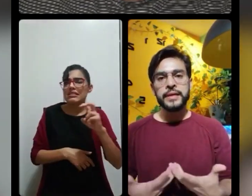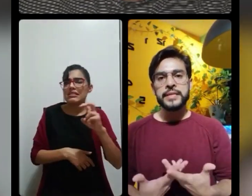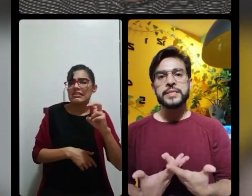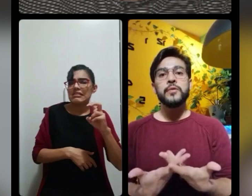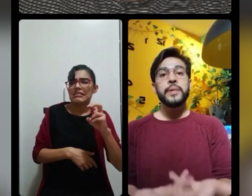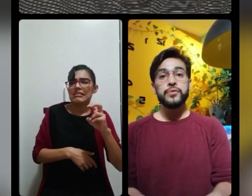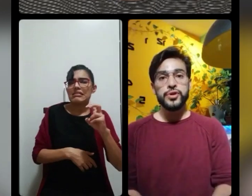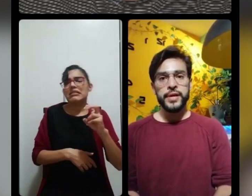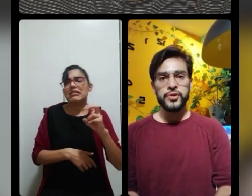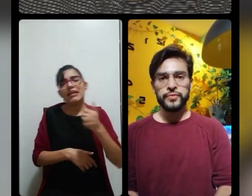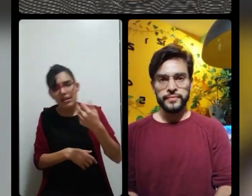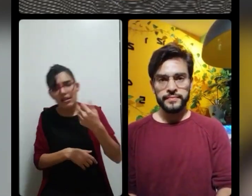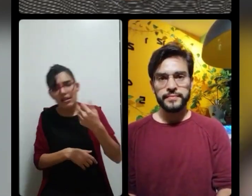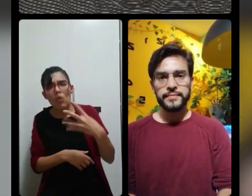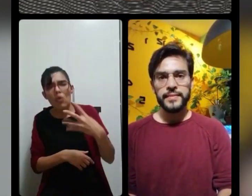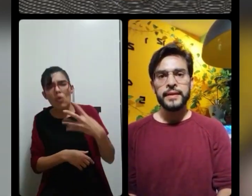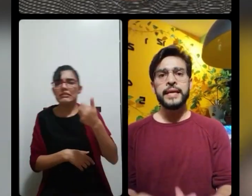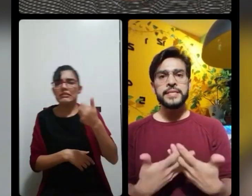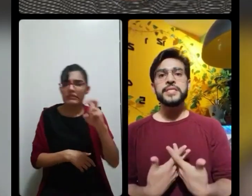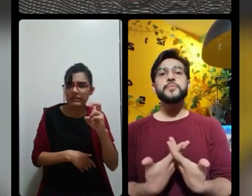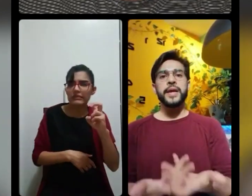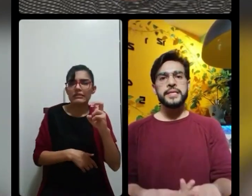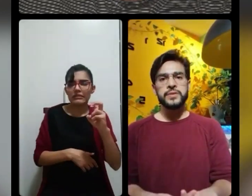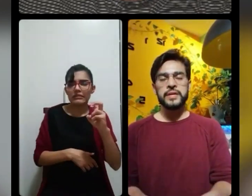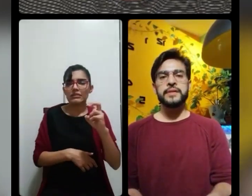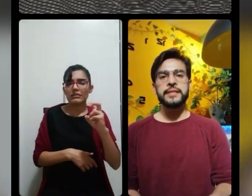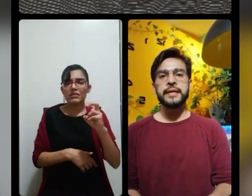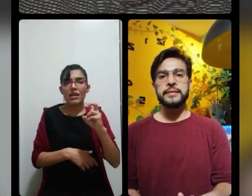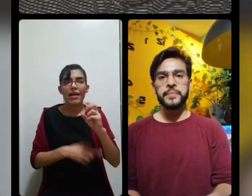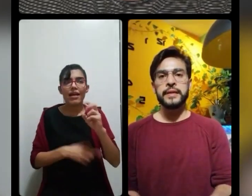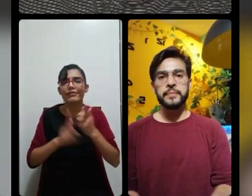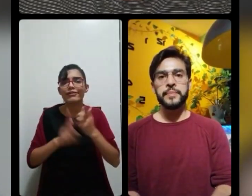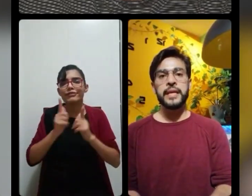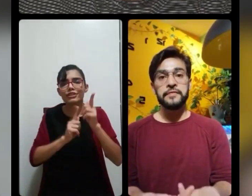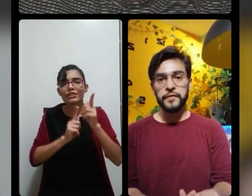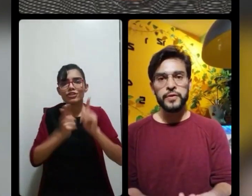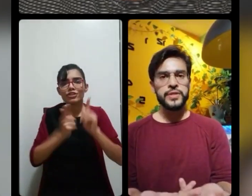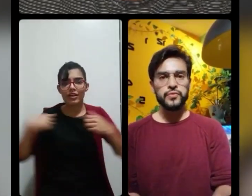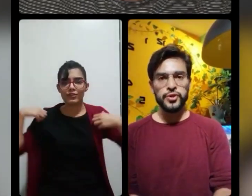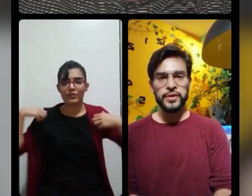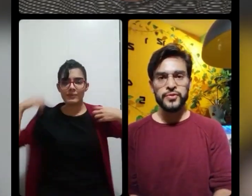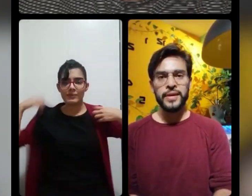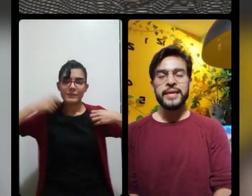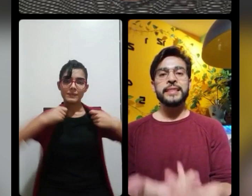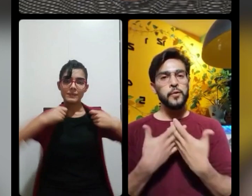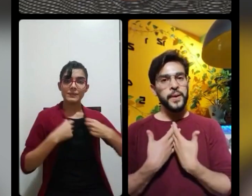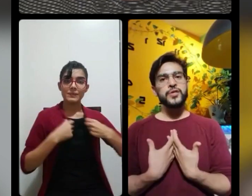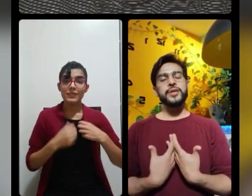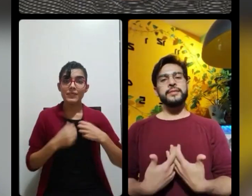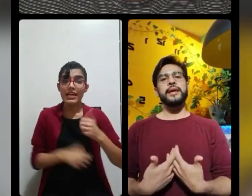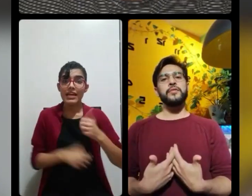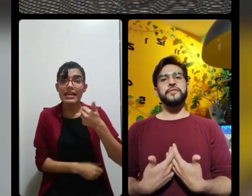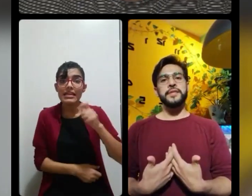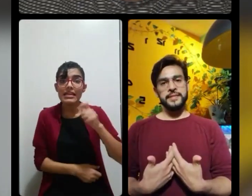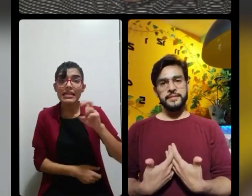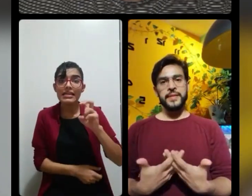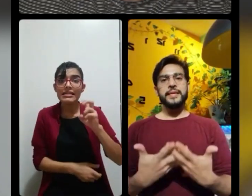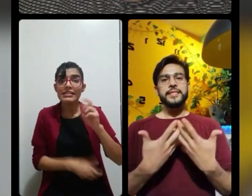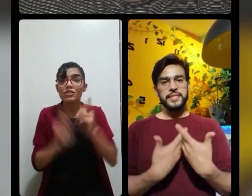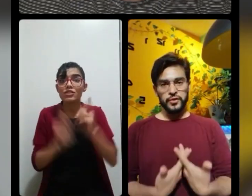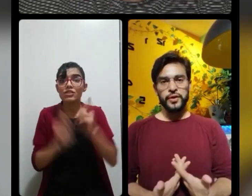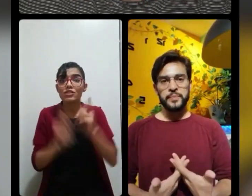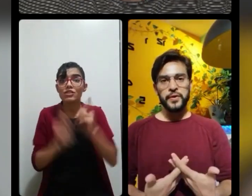da comunicação pelo gesto. Né? Se expressam, na verdade, pela força do gesto. Então, para a gente que é